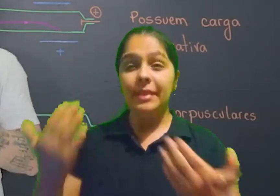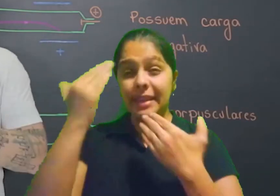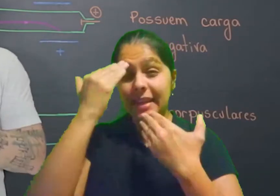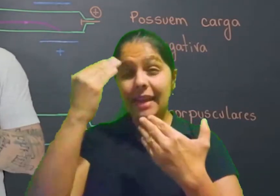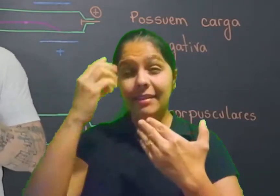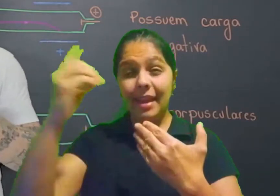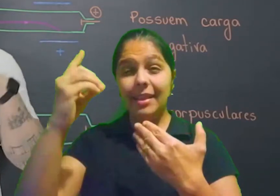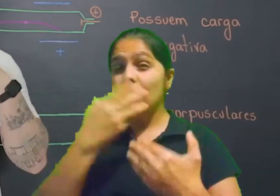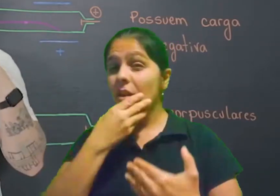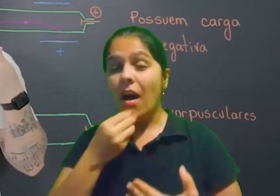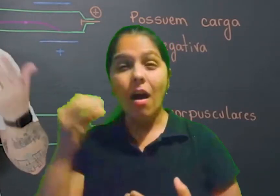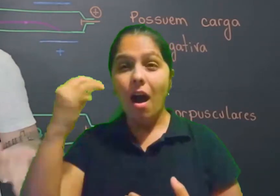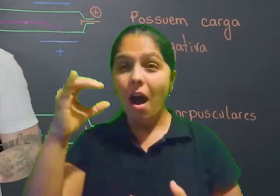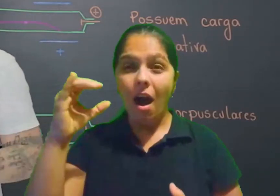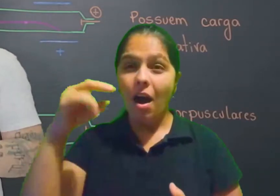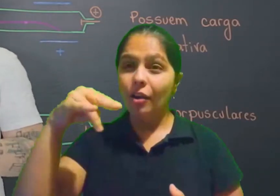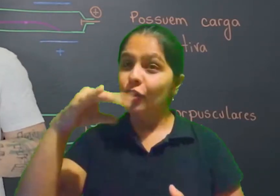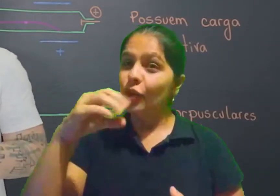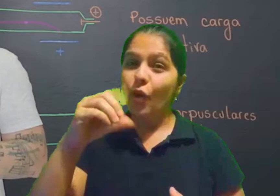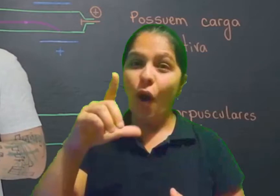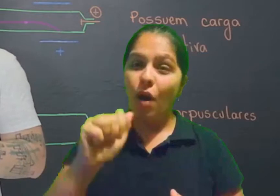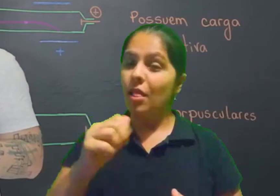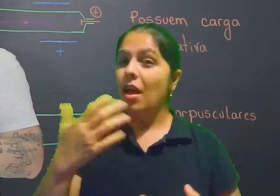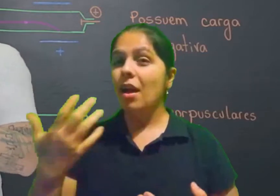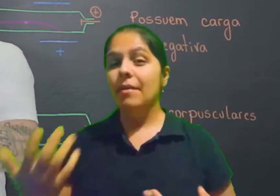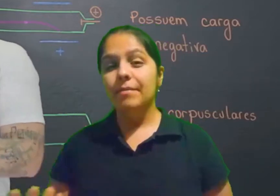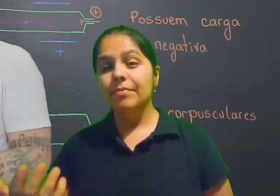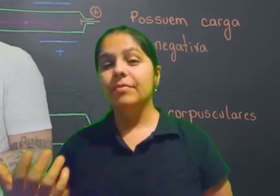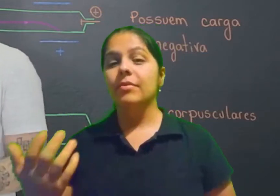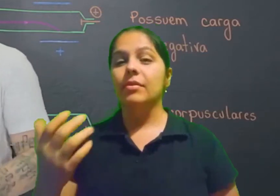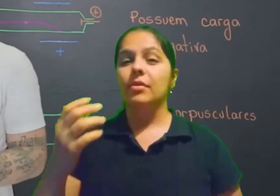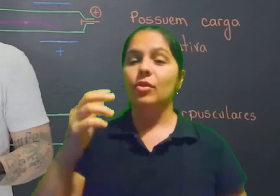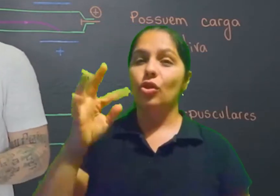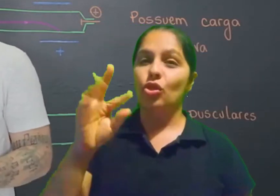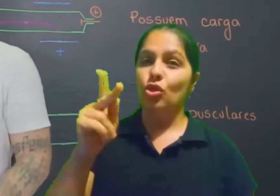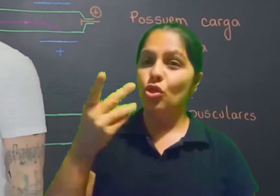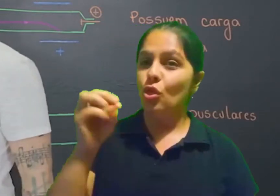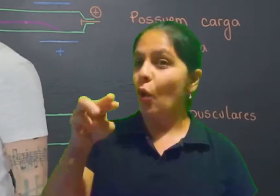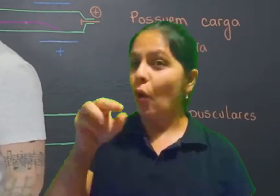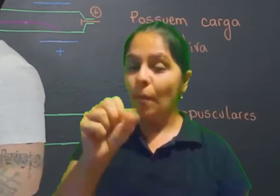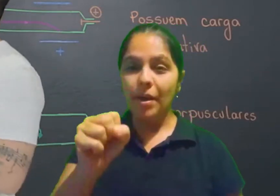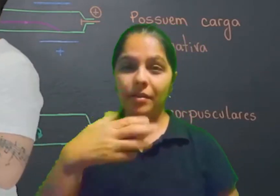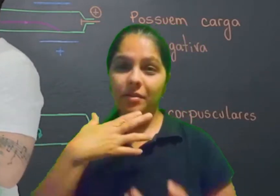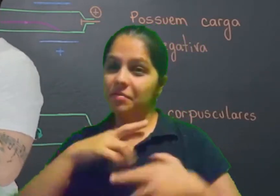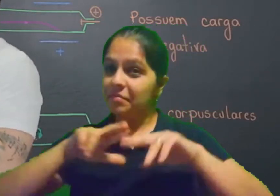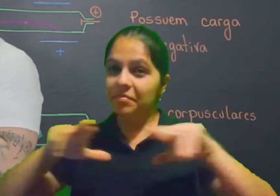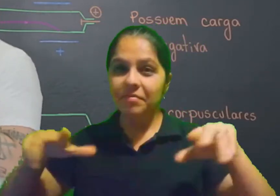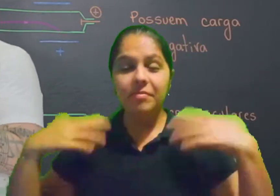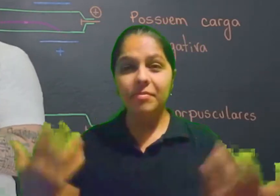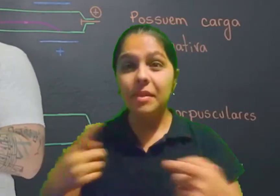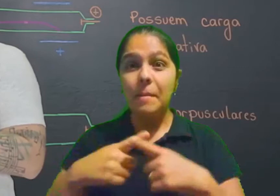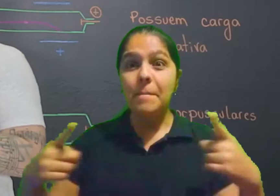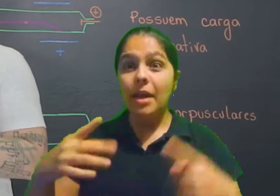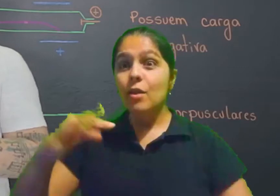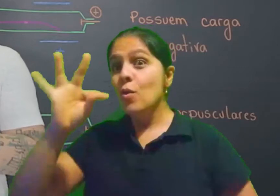grandes cientistas como Nikola Tesla, como o Thomas Edison e tudo mais. Agora, o